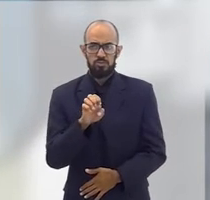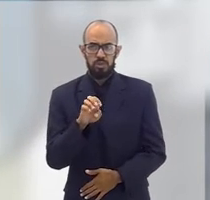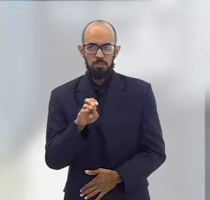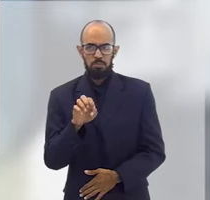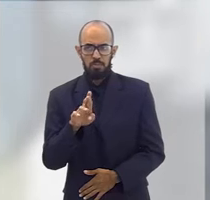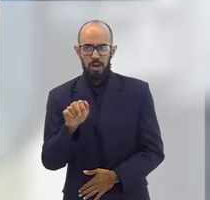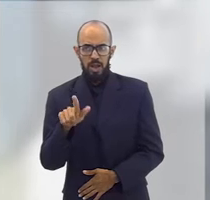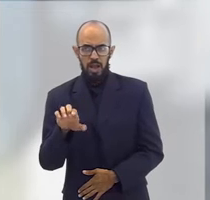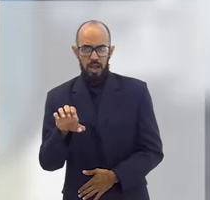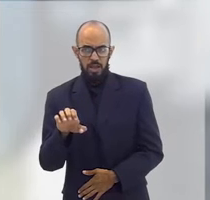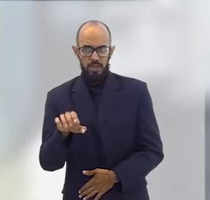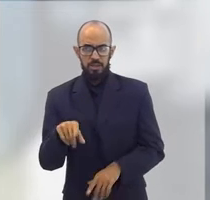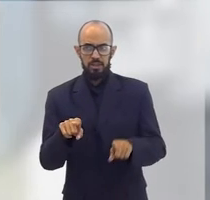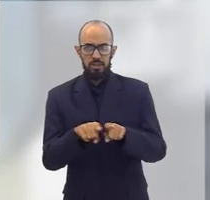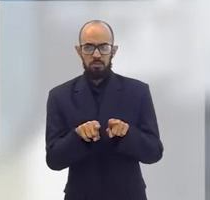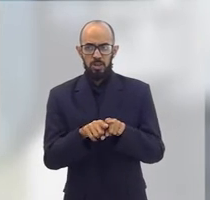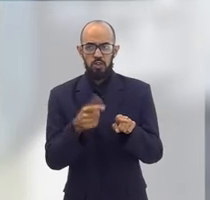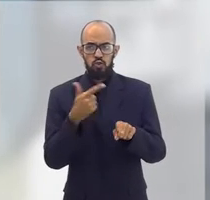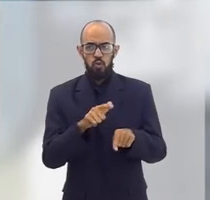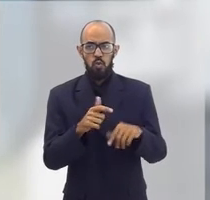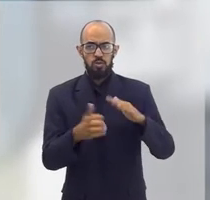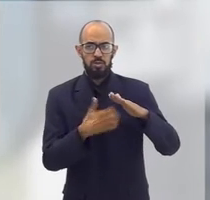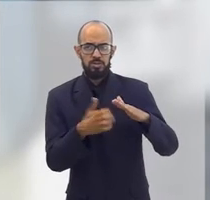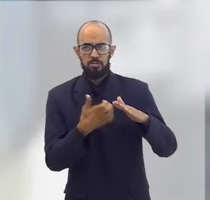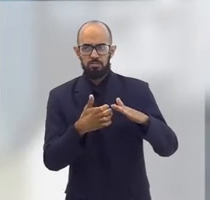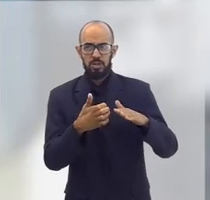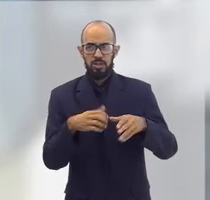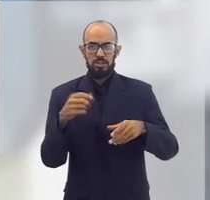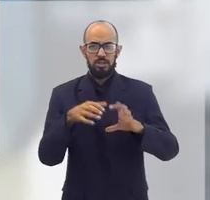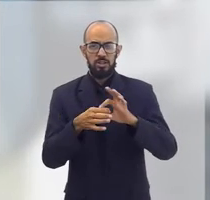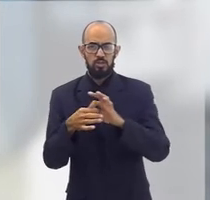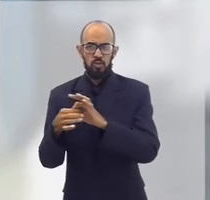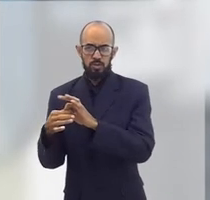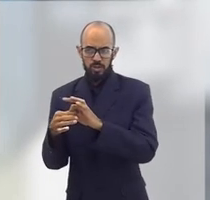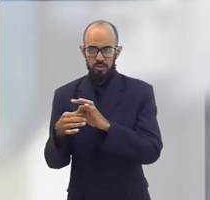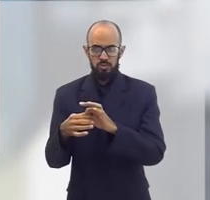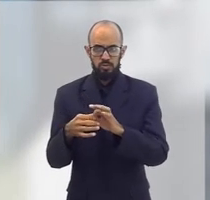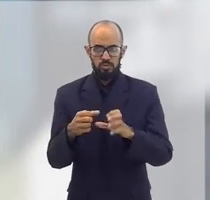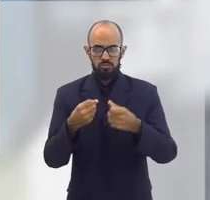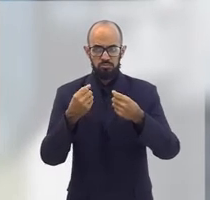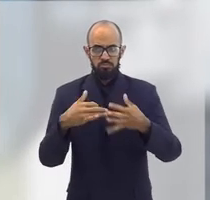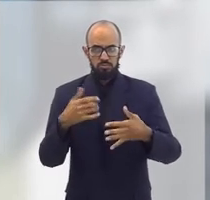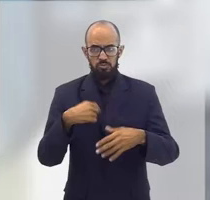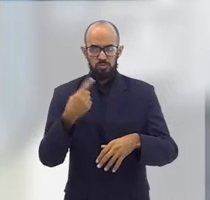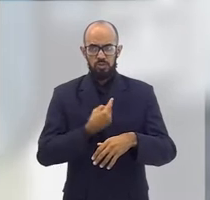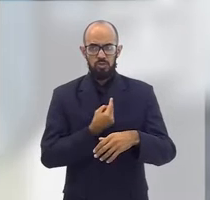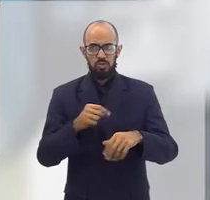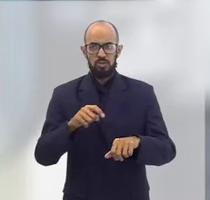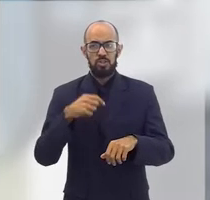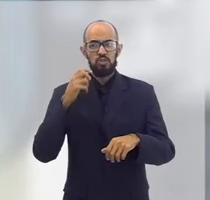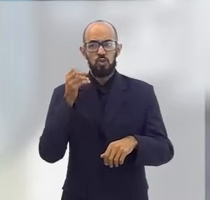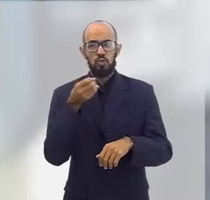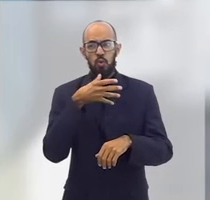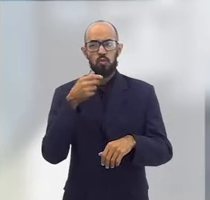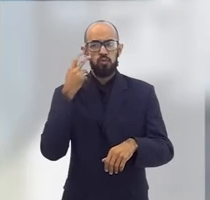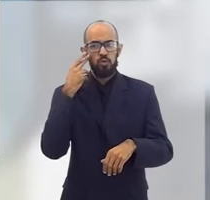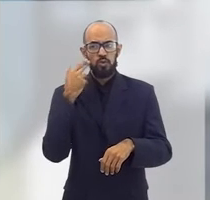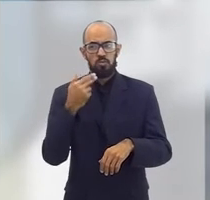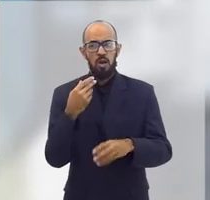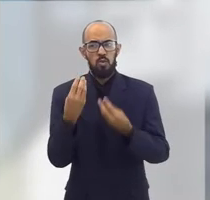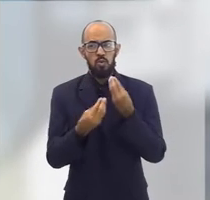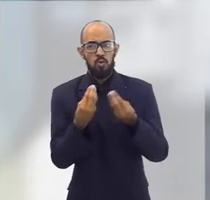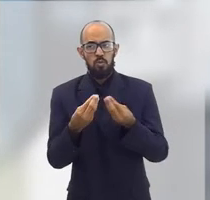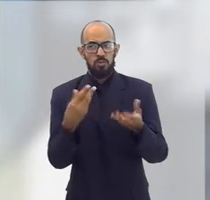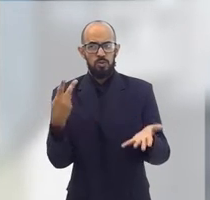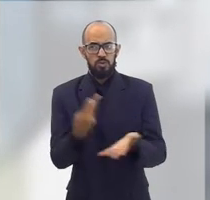né? De outras empresas também, outras pequenas e microempresas que estão inseridas também nesse contexto aí desse novo normal, né?